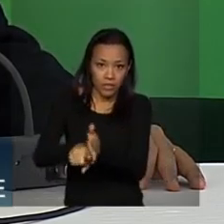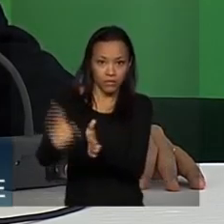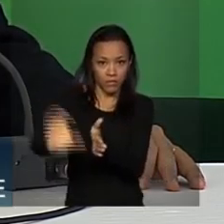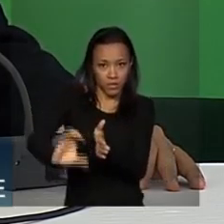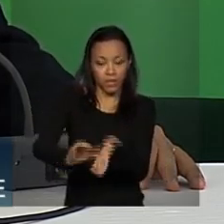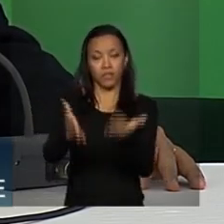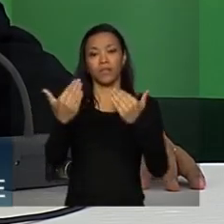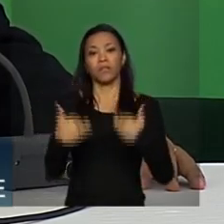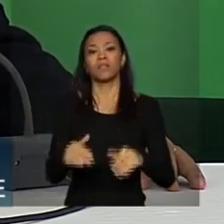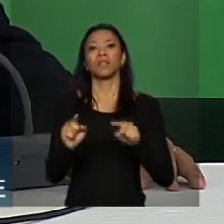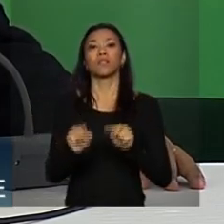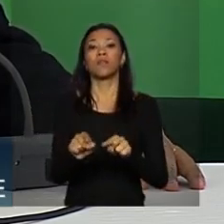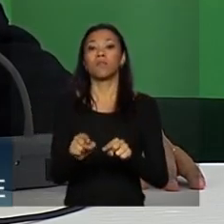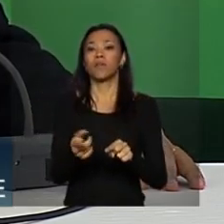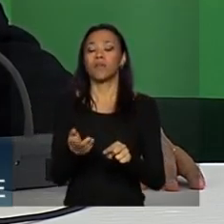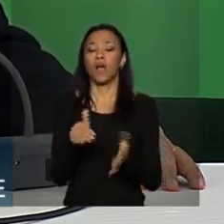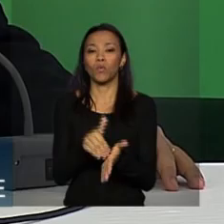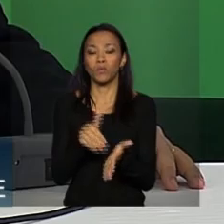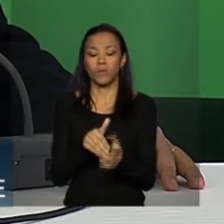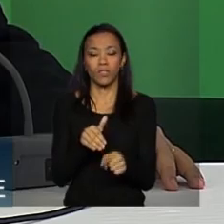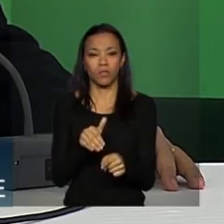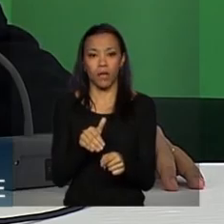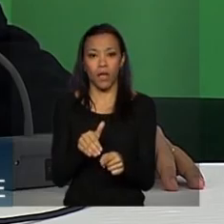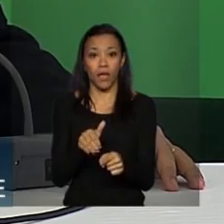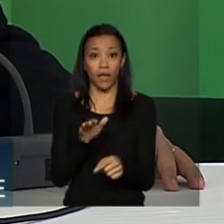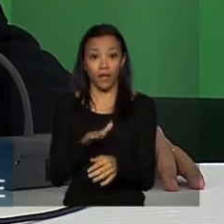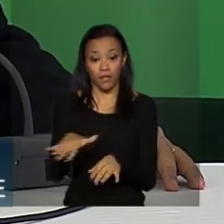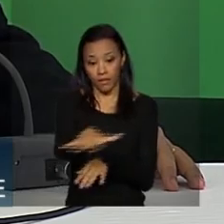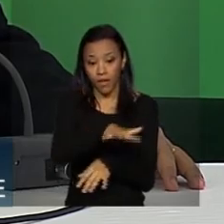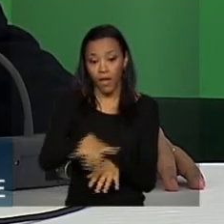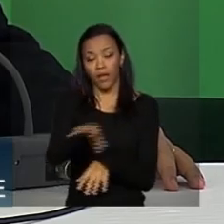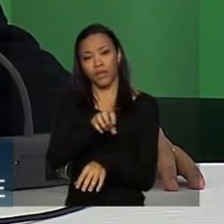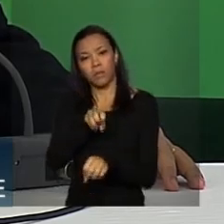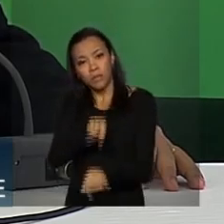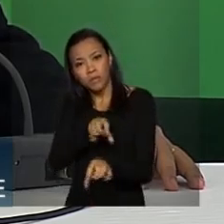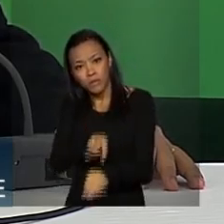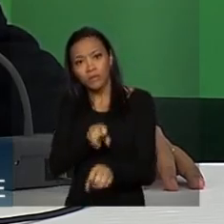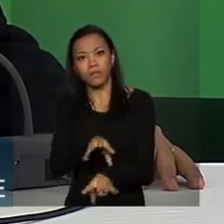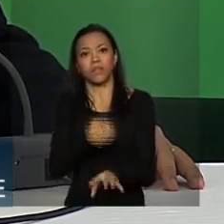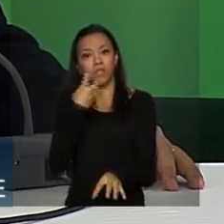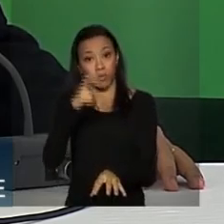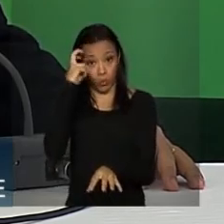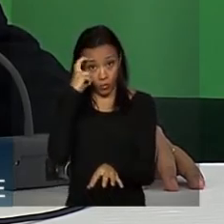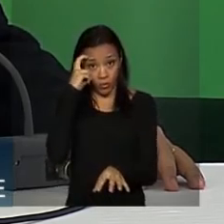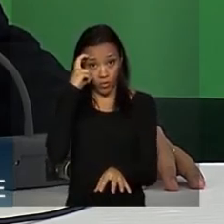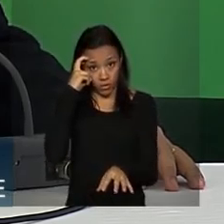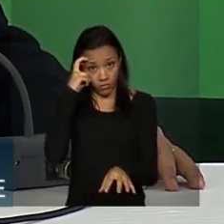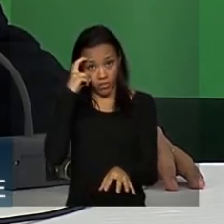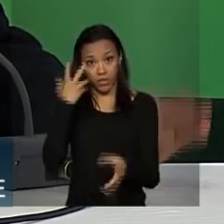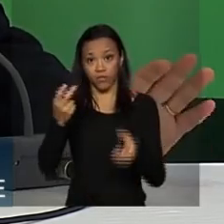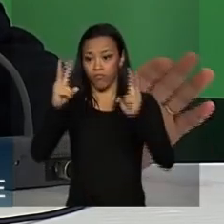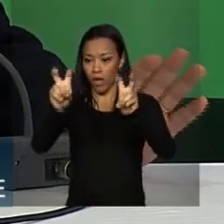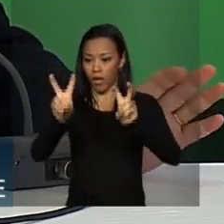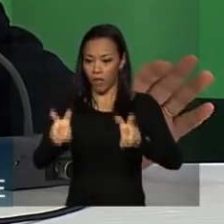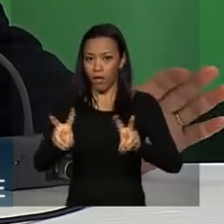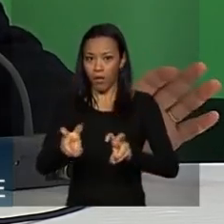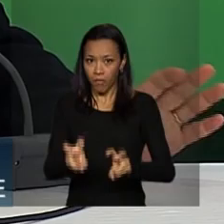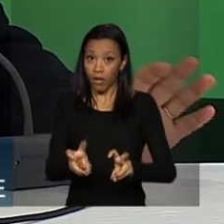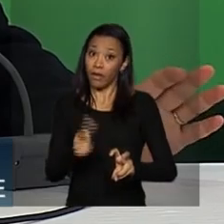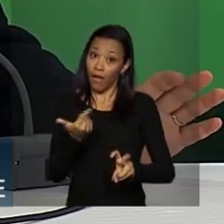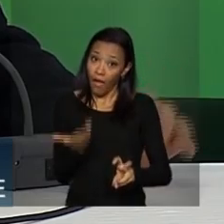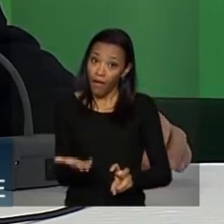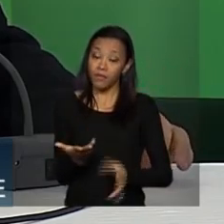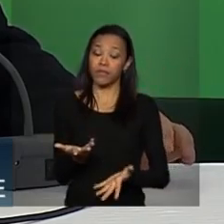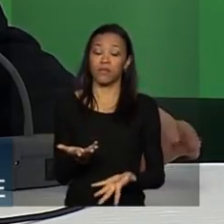última de cooperação educativo cultural. Enfim, essas